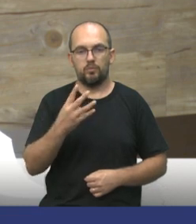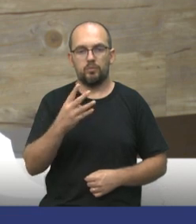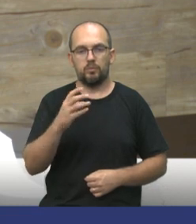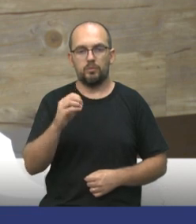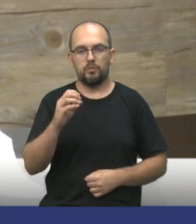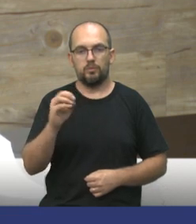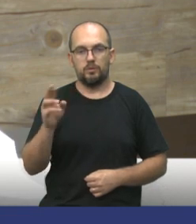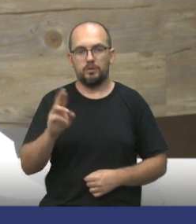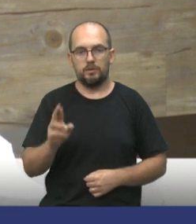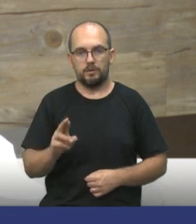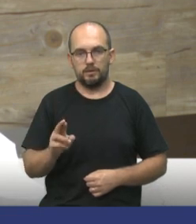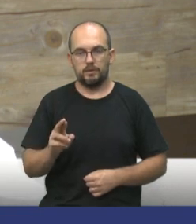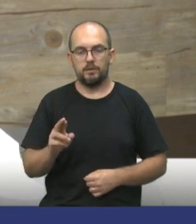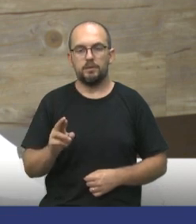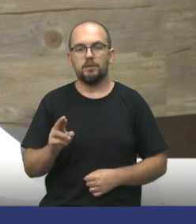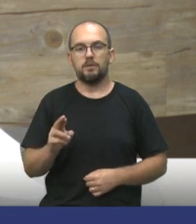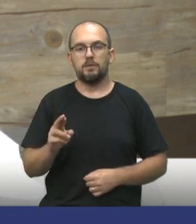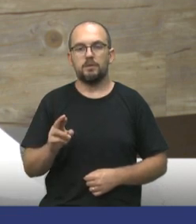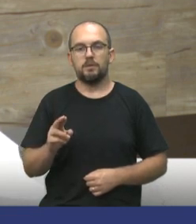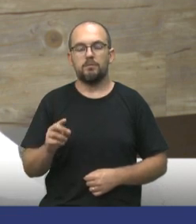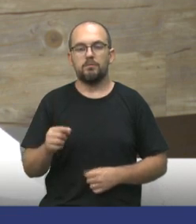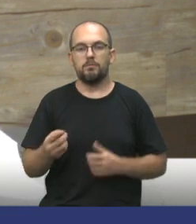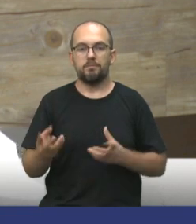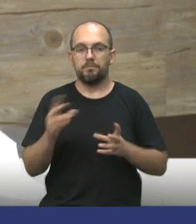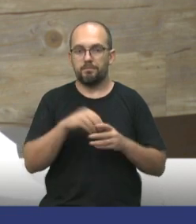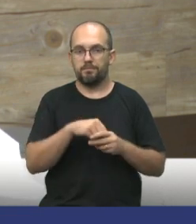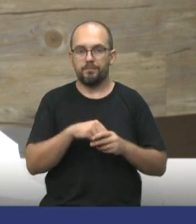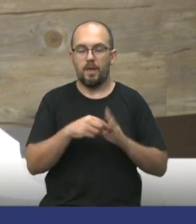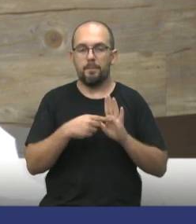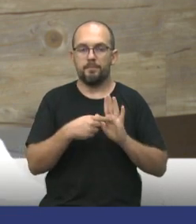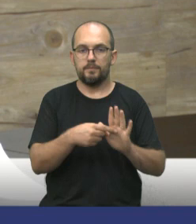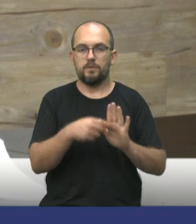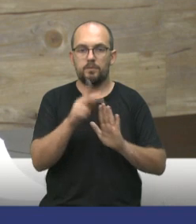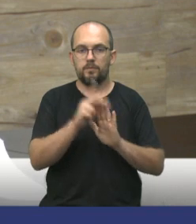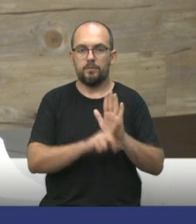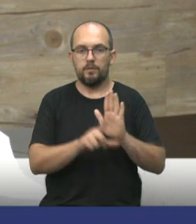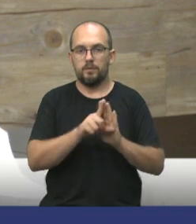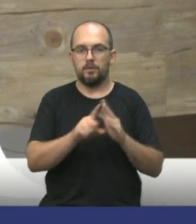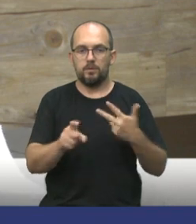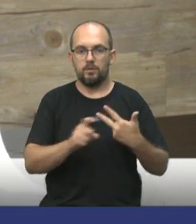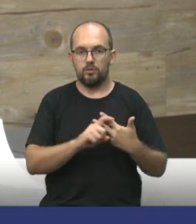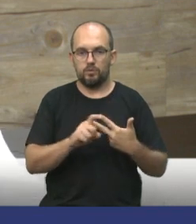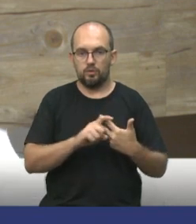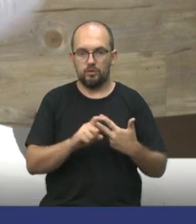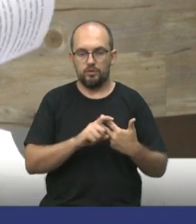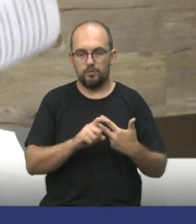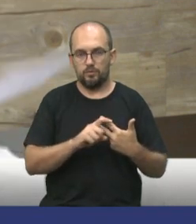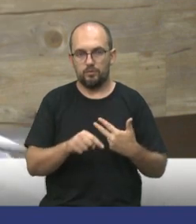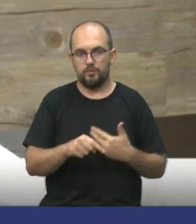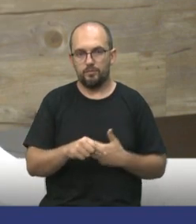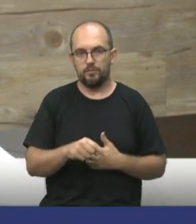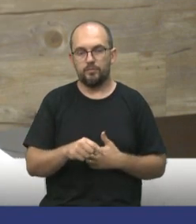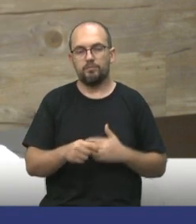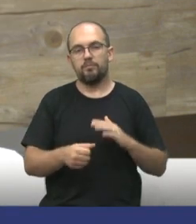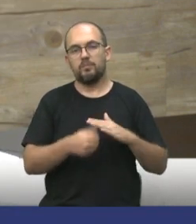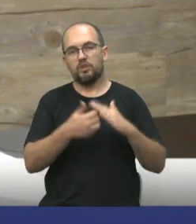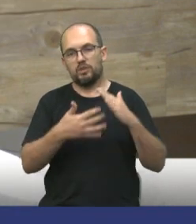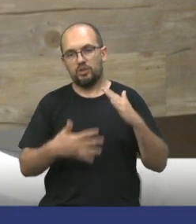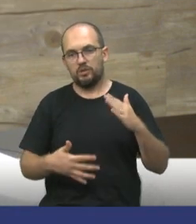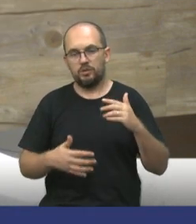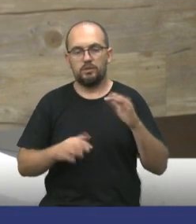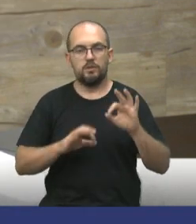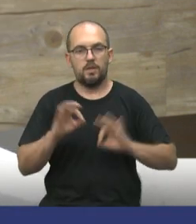R$ 477.082.400, constante na apresentação do projeto de lei do Executivo das diretrizes para a elaboração